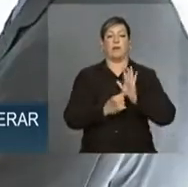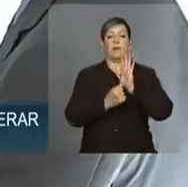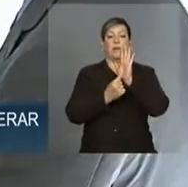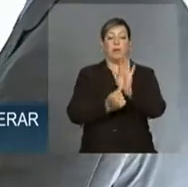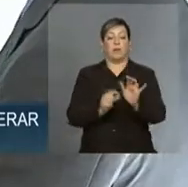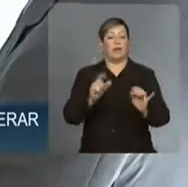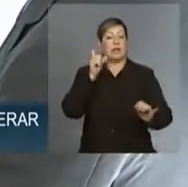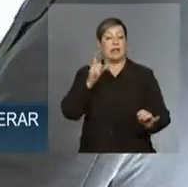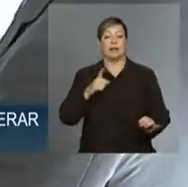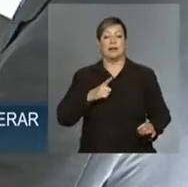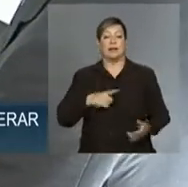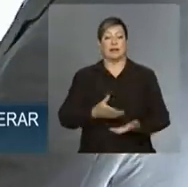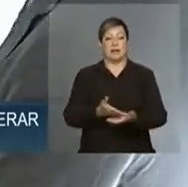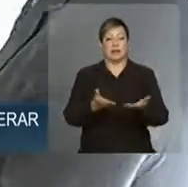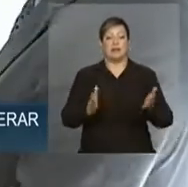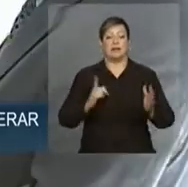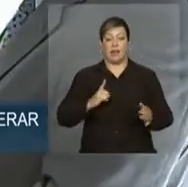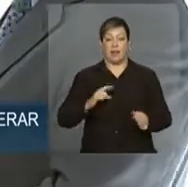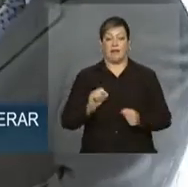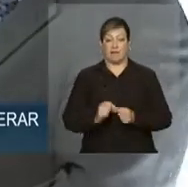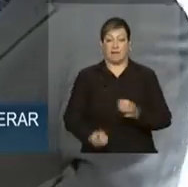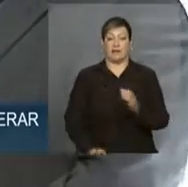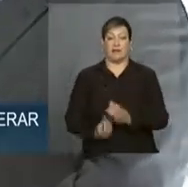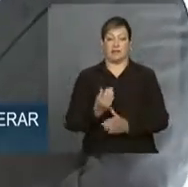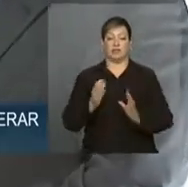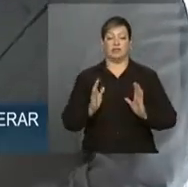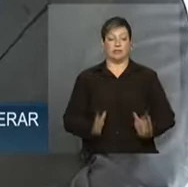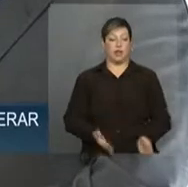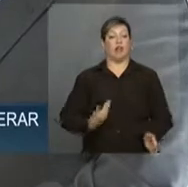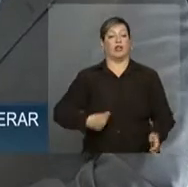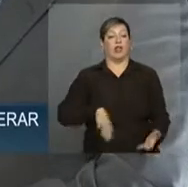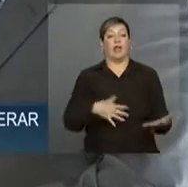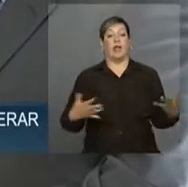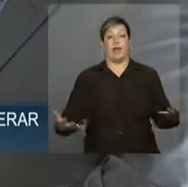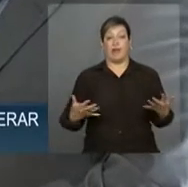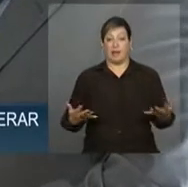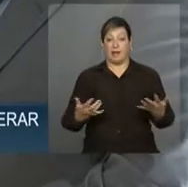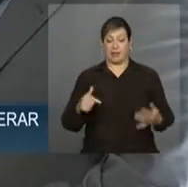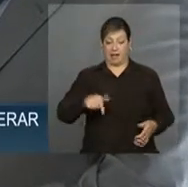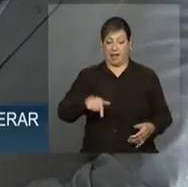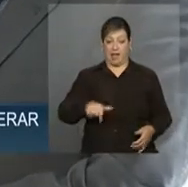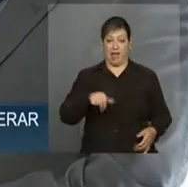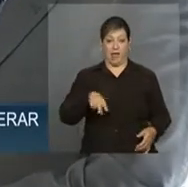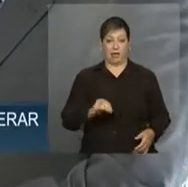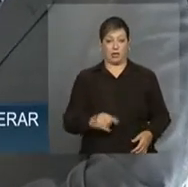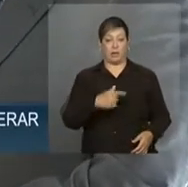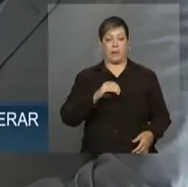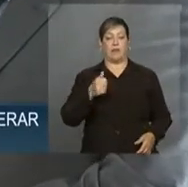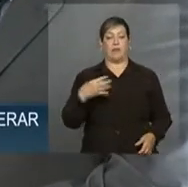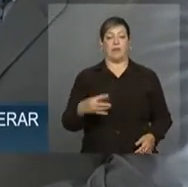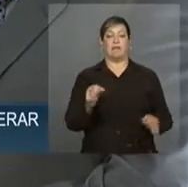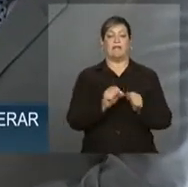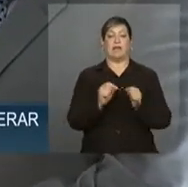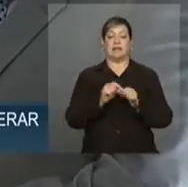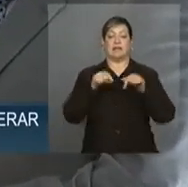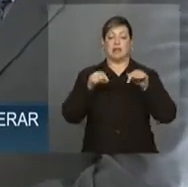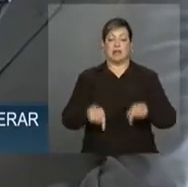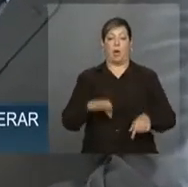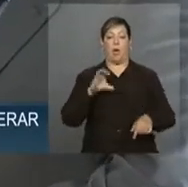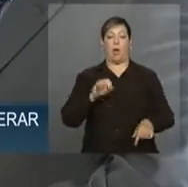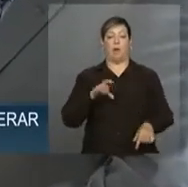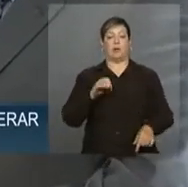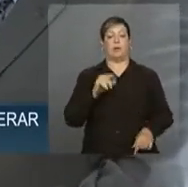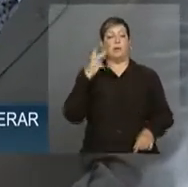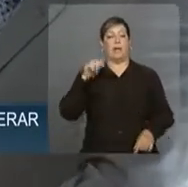de interesse que está sendo lançada, e nós queremos, ainda em 2014, fazermos essa concessão para a